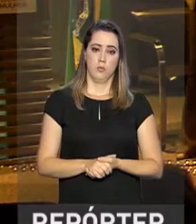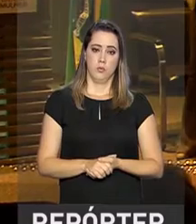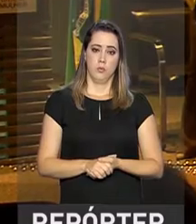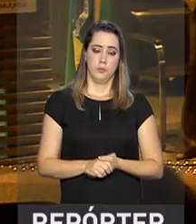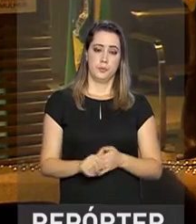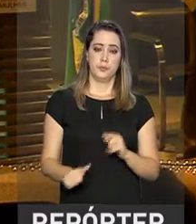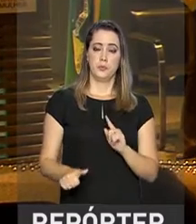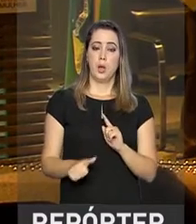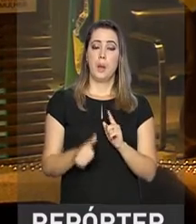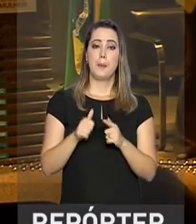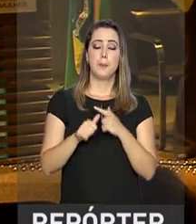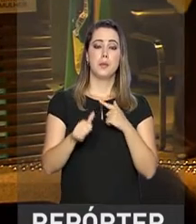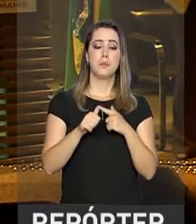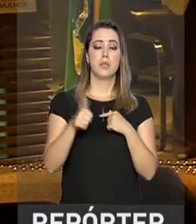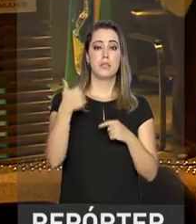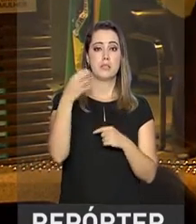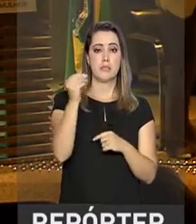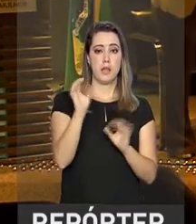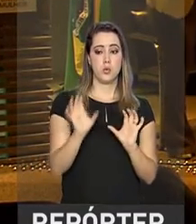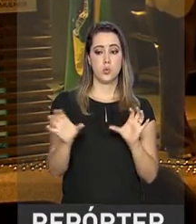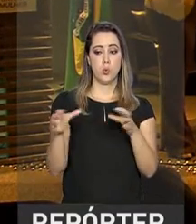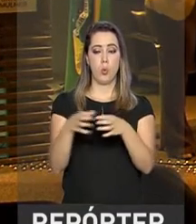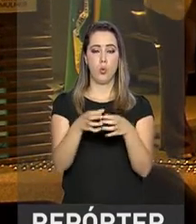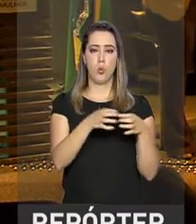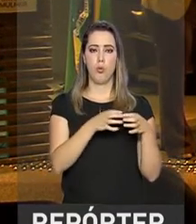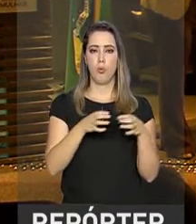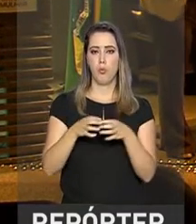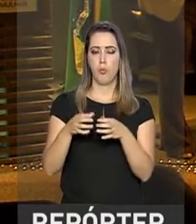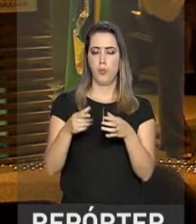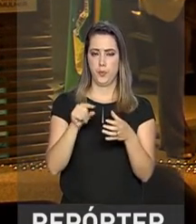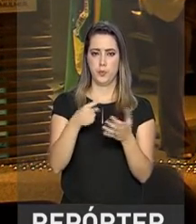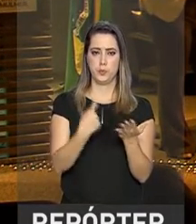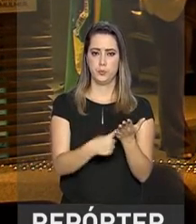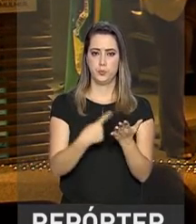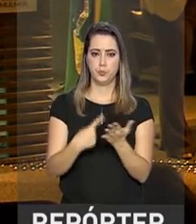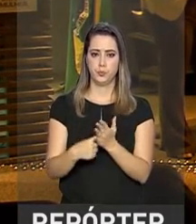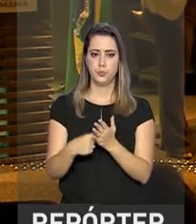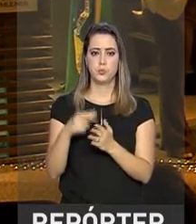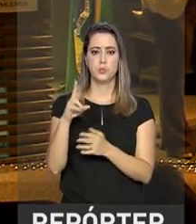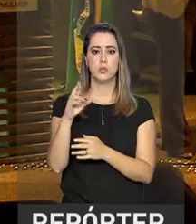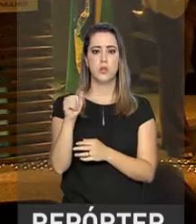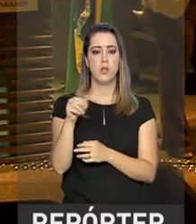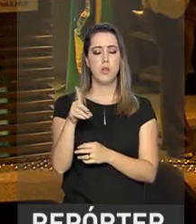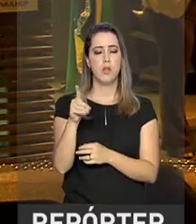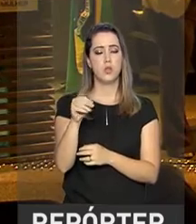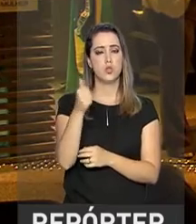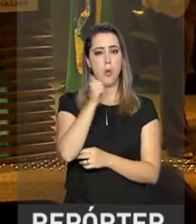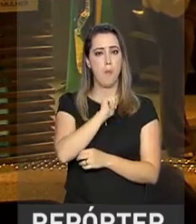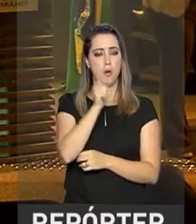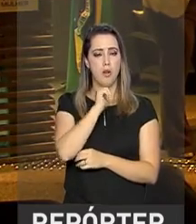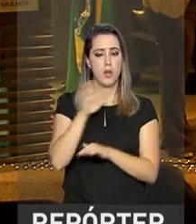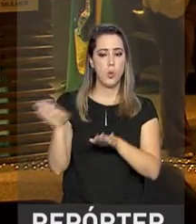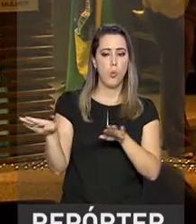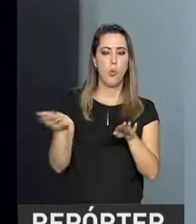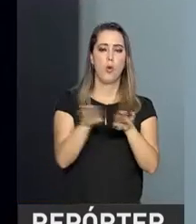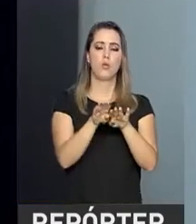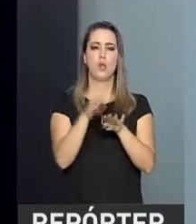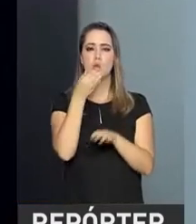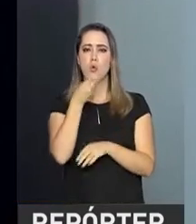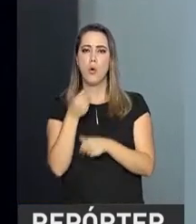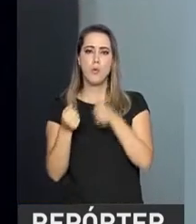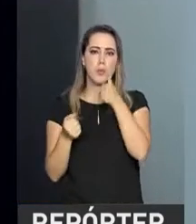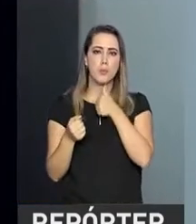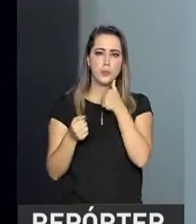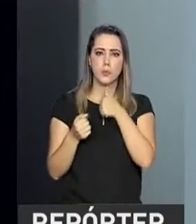São as primeiras 10 adesões à Rede Brasil Mulher, um projeto do governo federal para promover a igualdade de gênero.